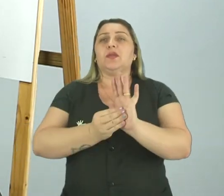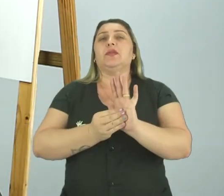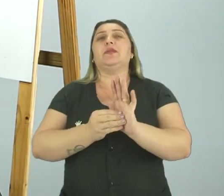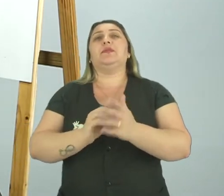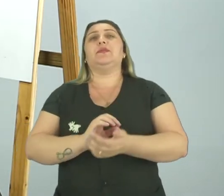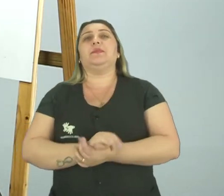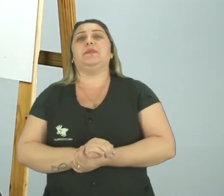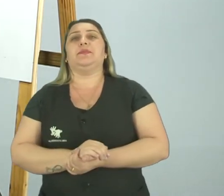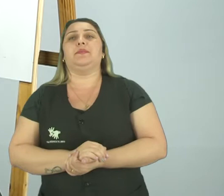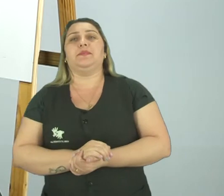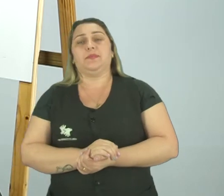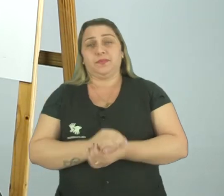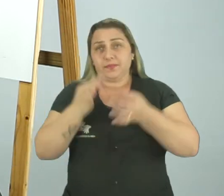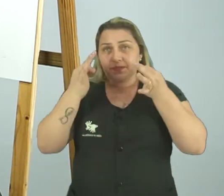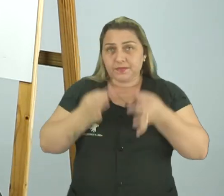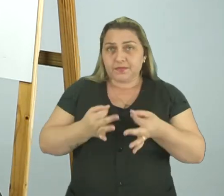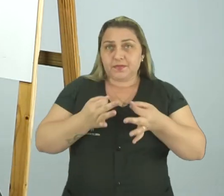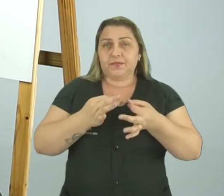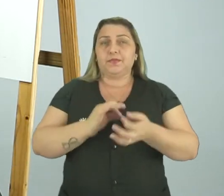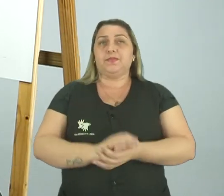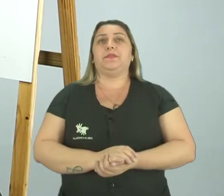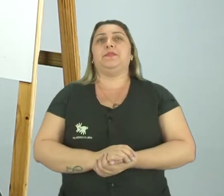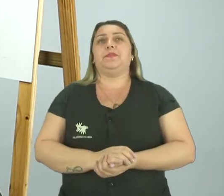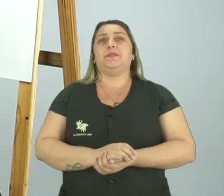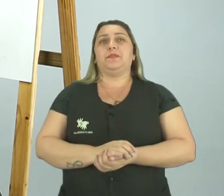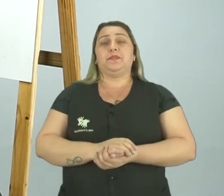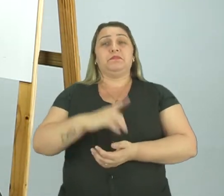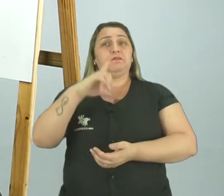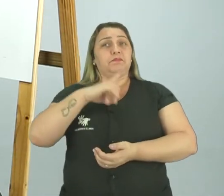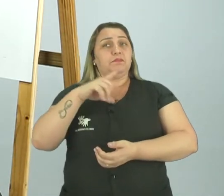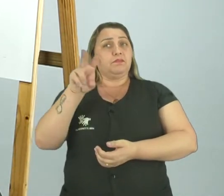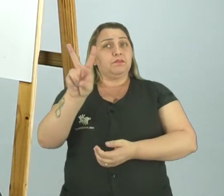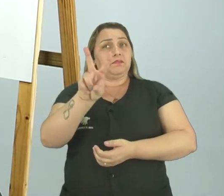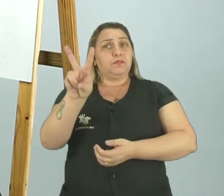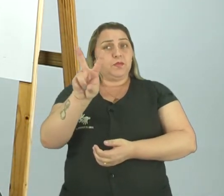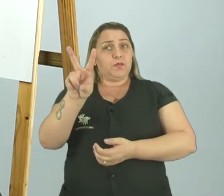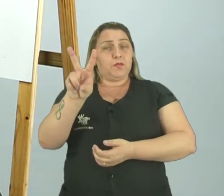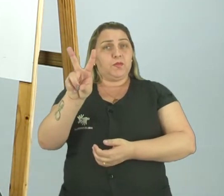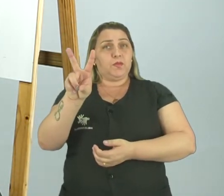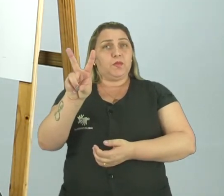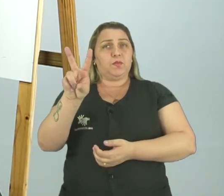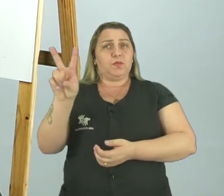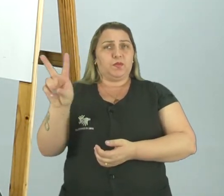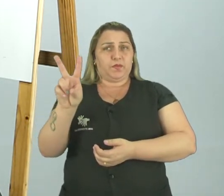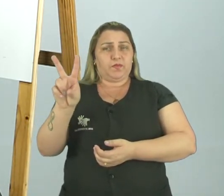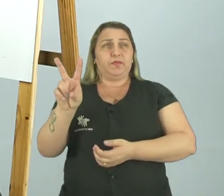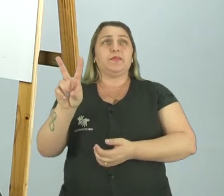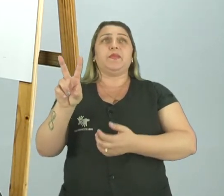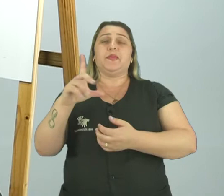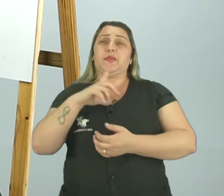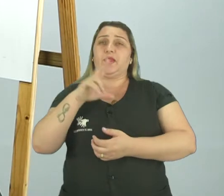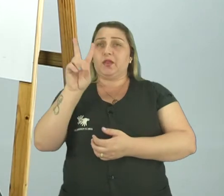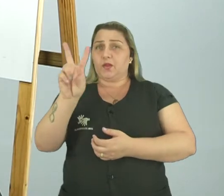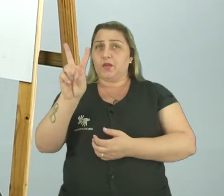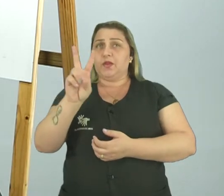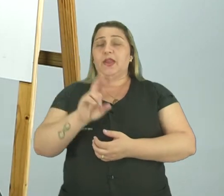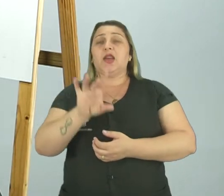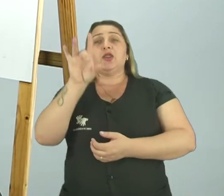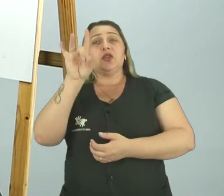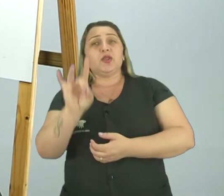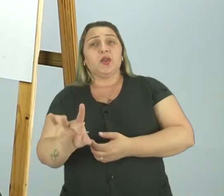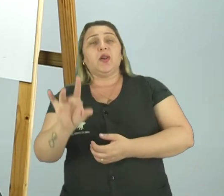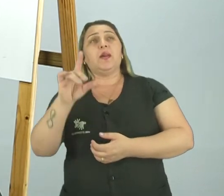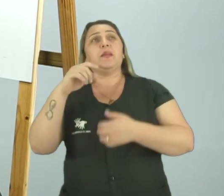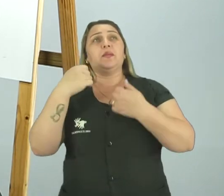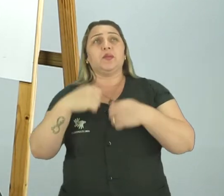2 unidades, certinho? Porque eu tenho 2 unidades, então o valor aqui vai ter 2. Só que aqui